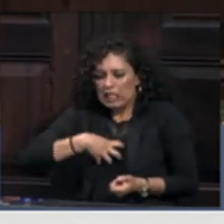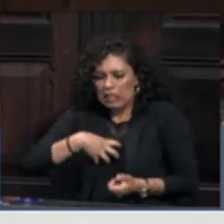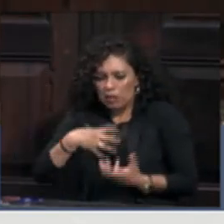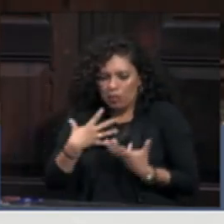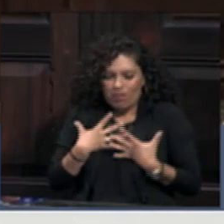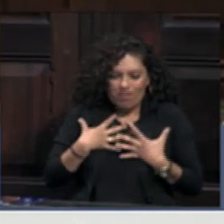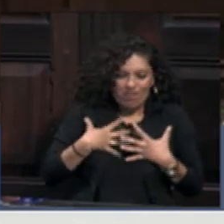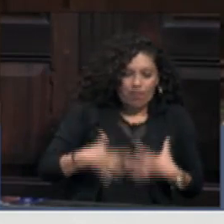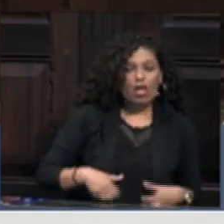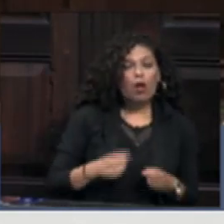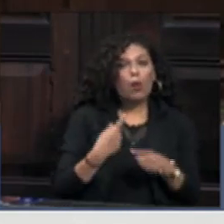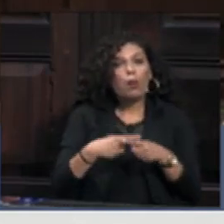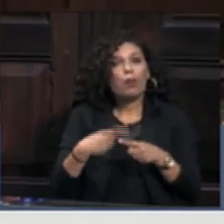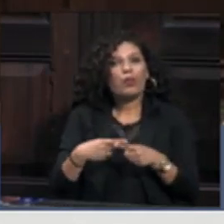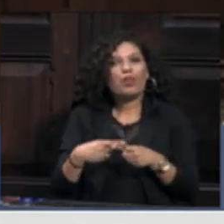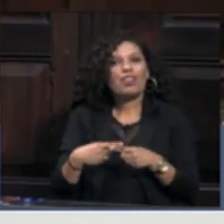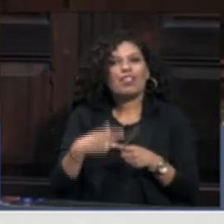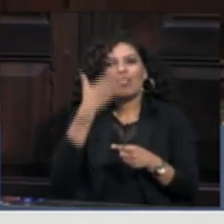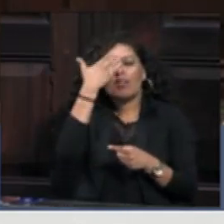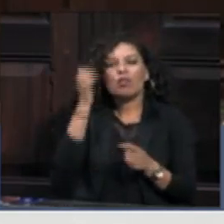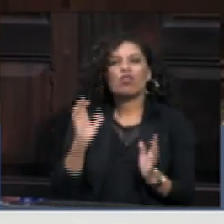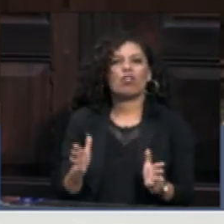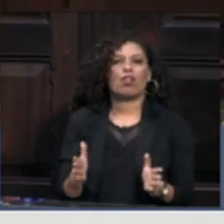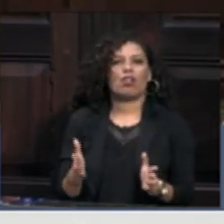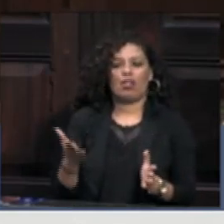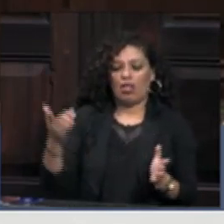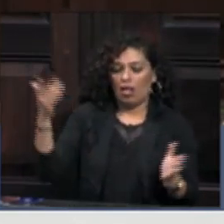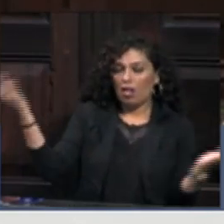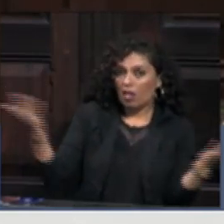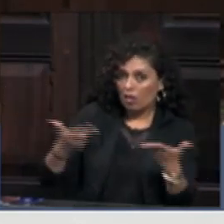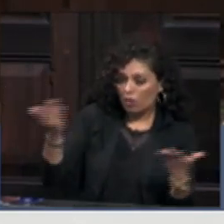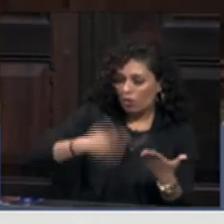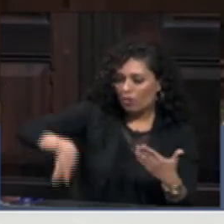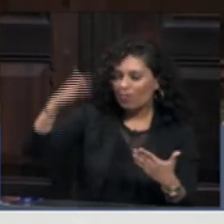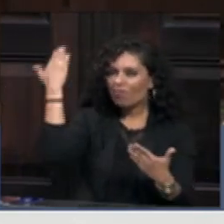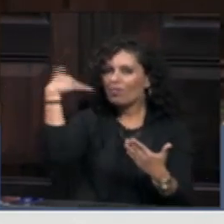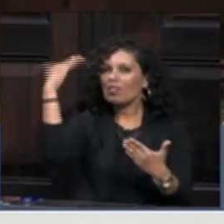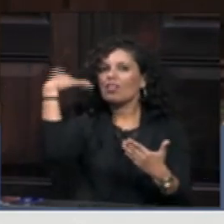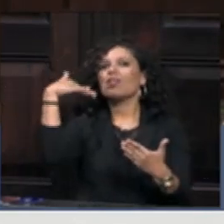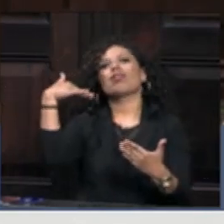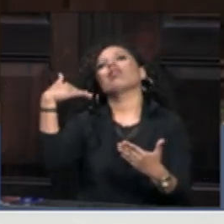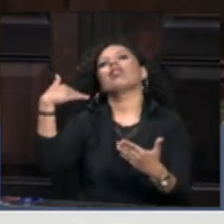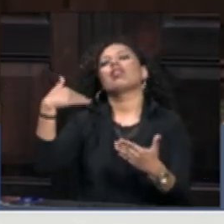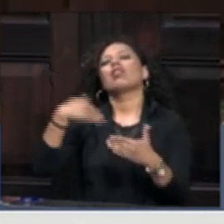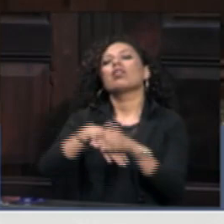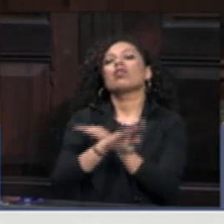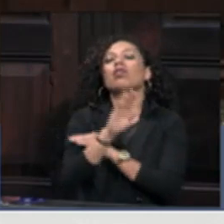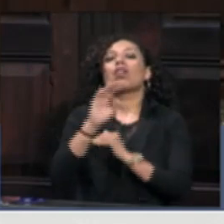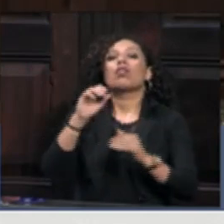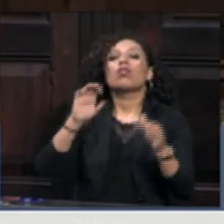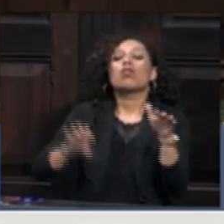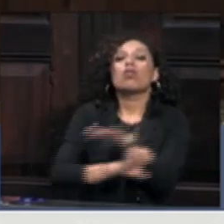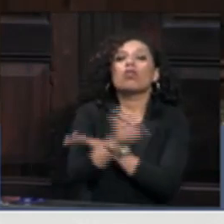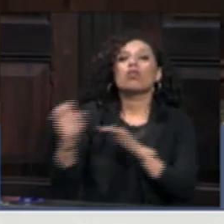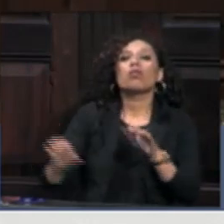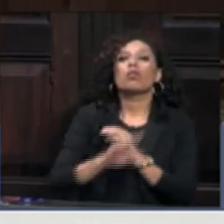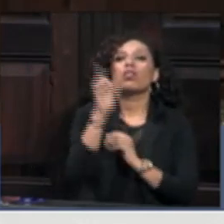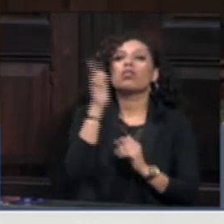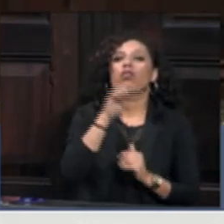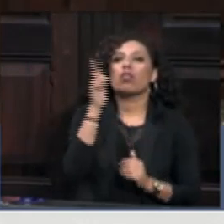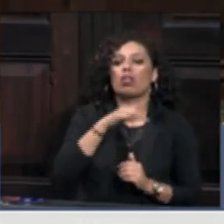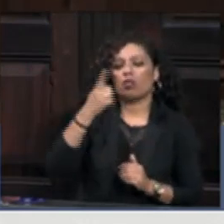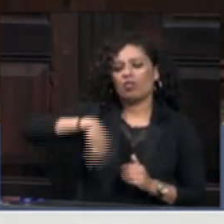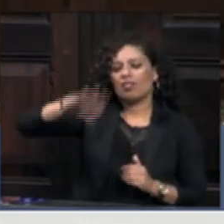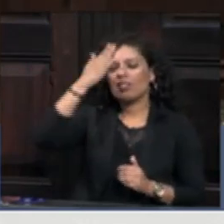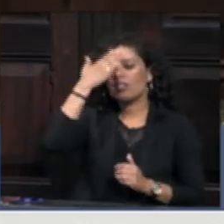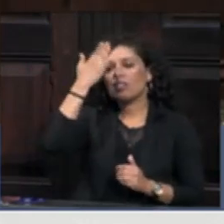exatamente em decorrência da compreensão do significado da SEDAI, e que era